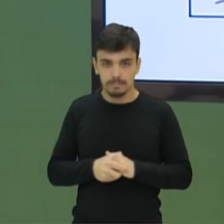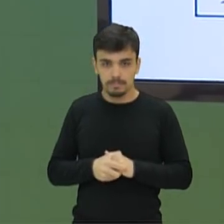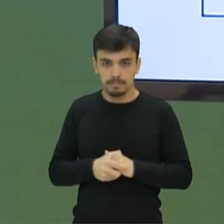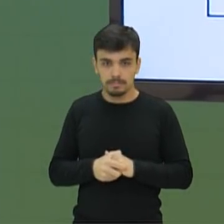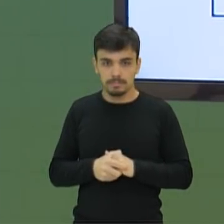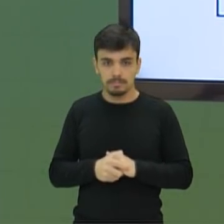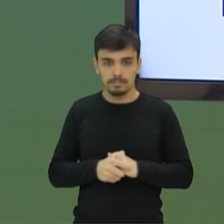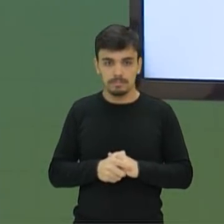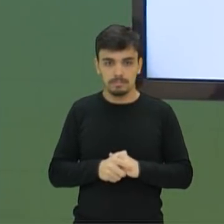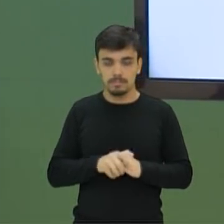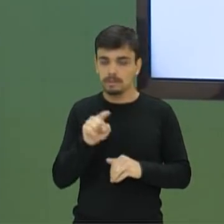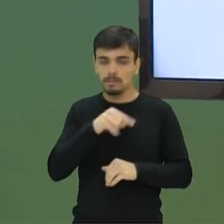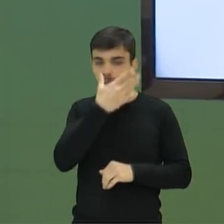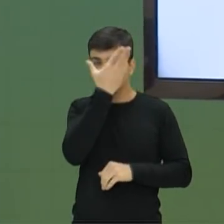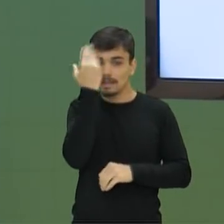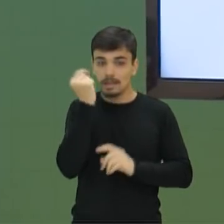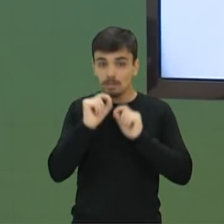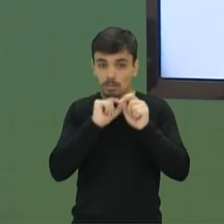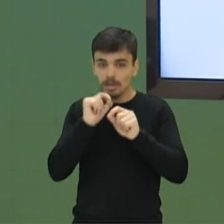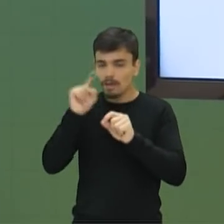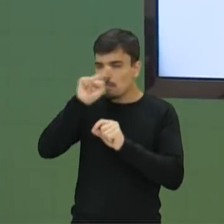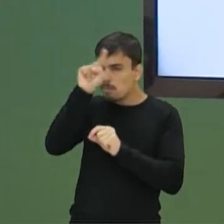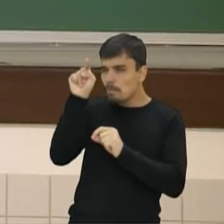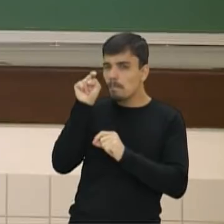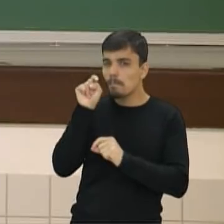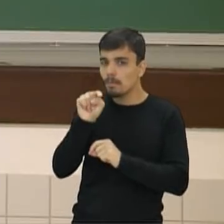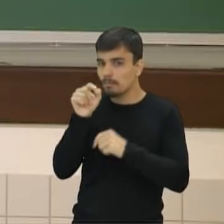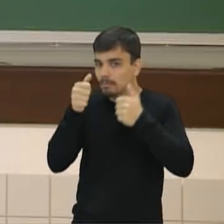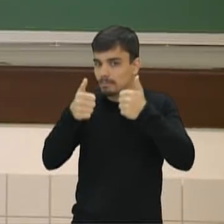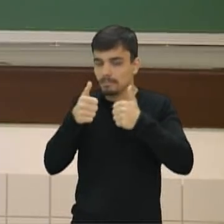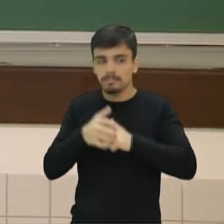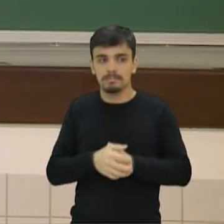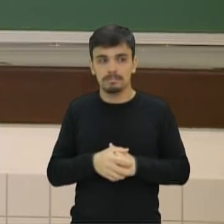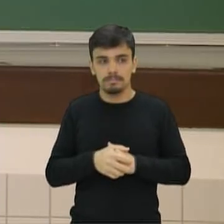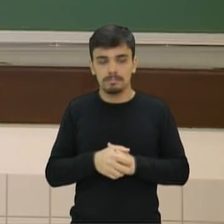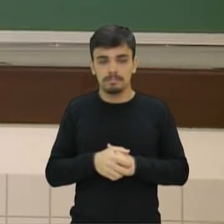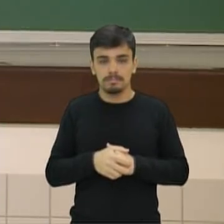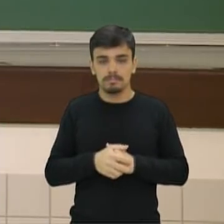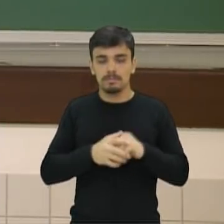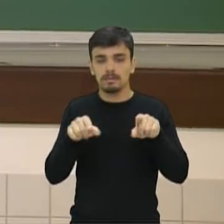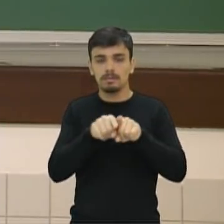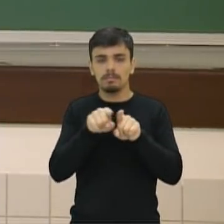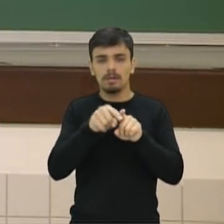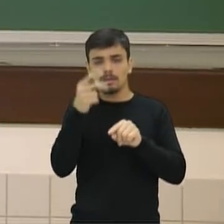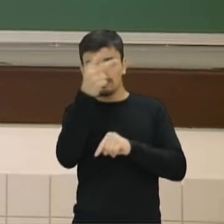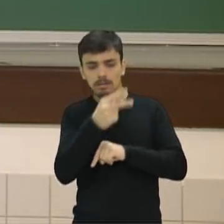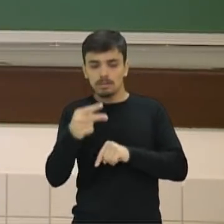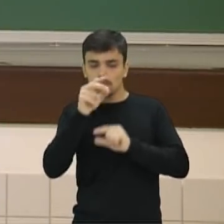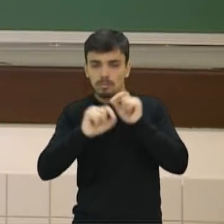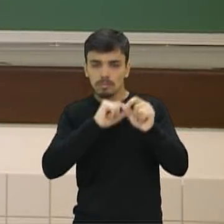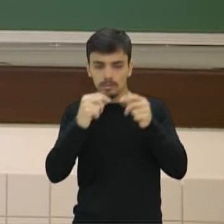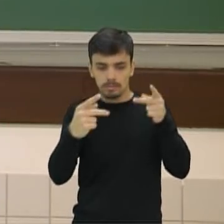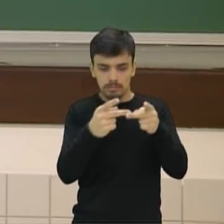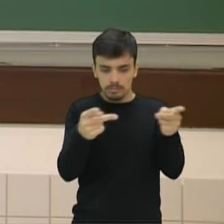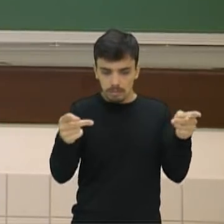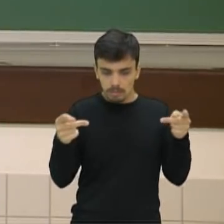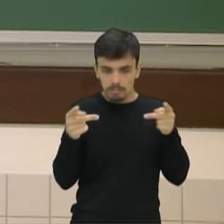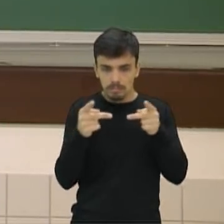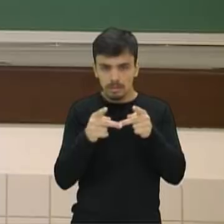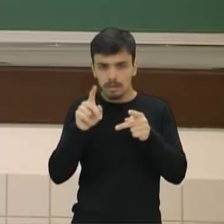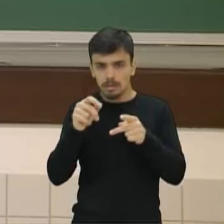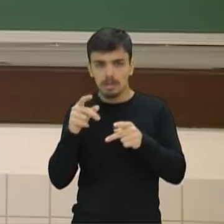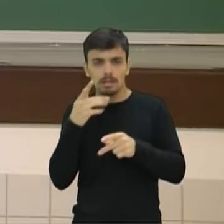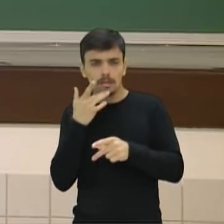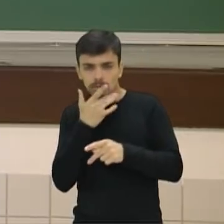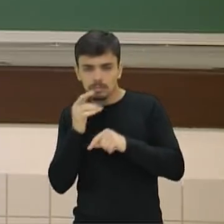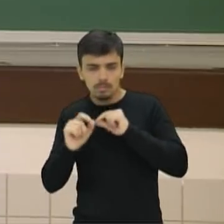Não esqueçam do ponto de interrogação. Letra maiúscula, início de frase. E a segunda, the pizza wasn't delicious ou the